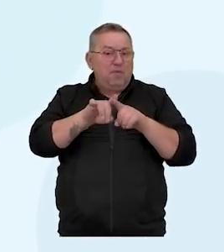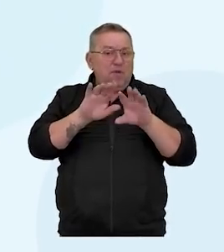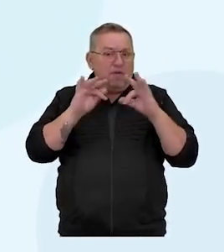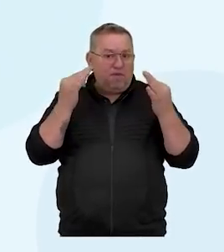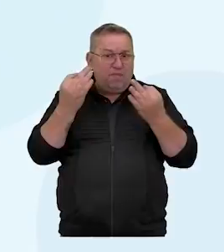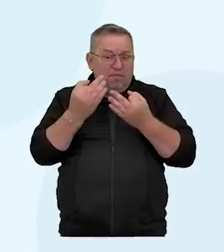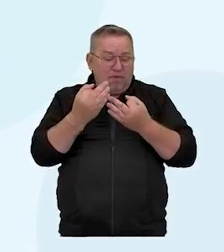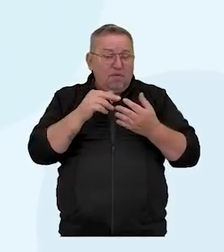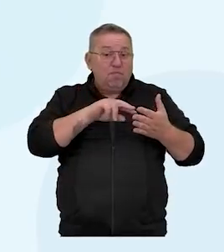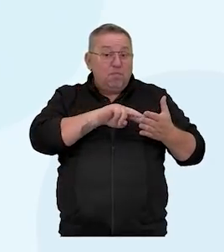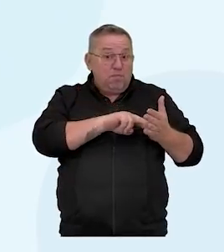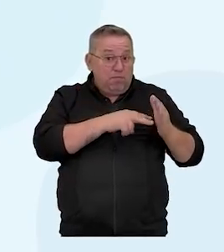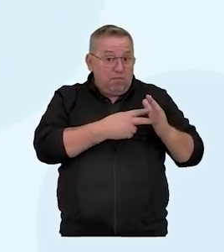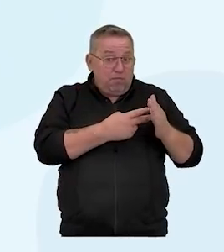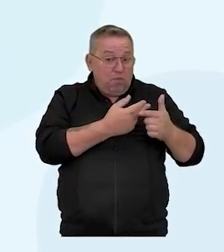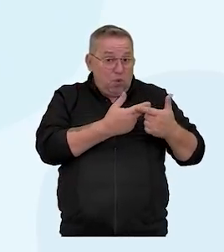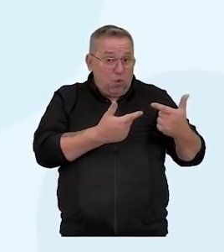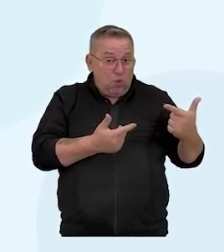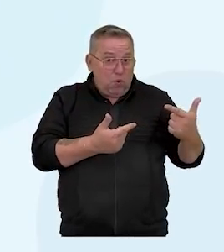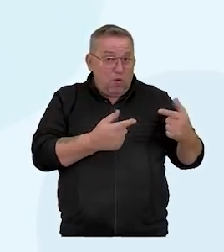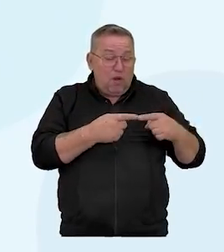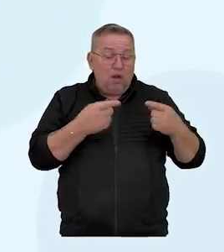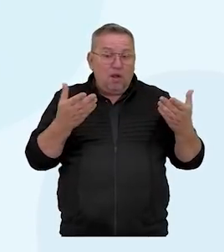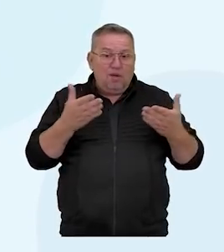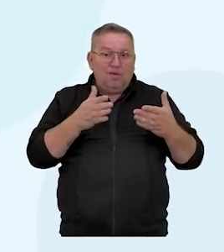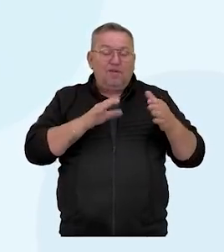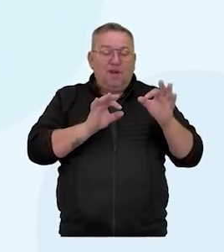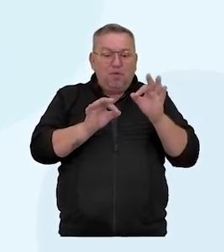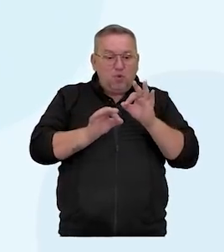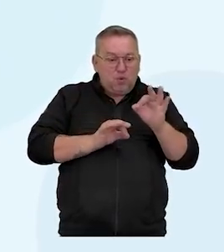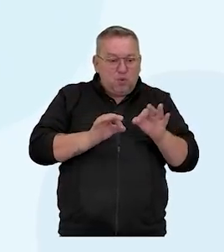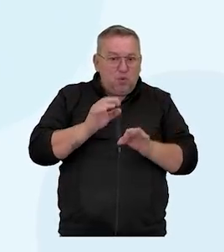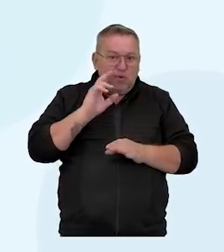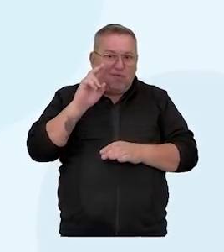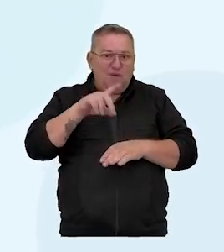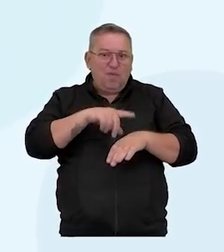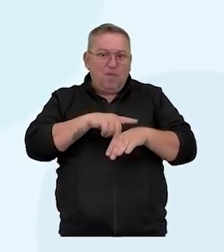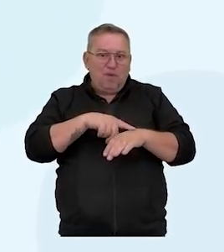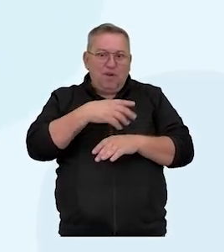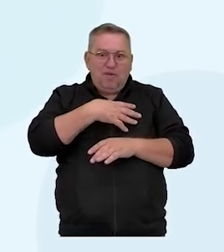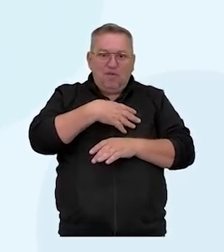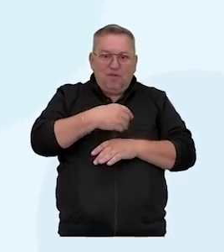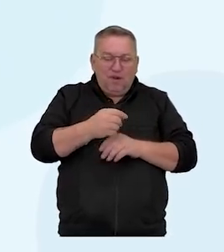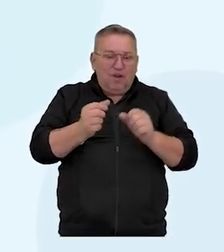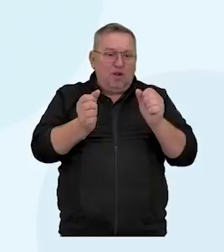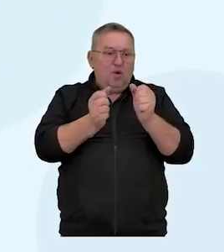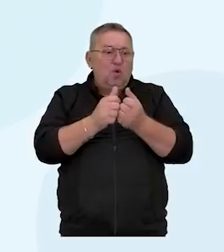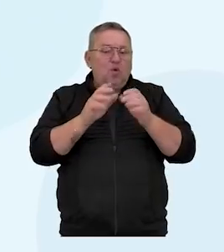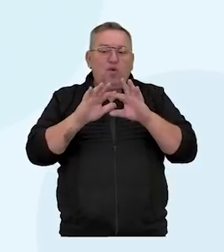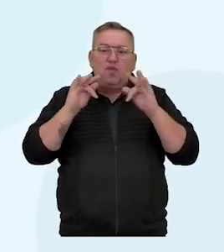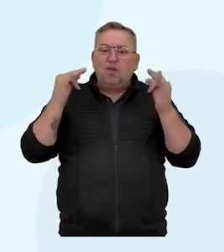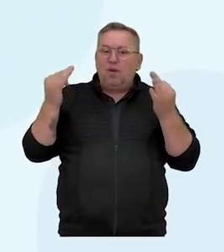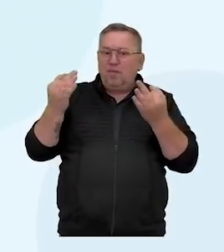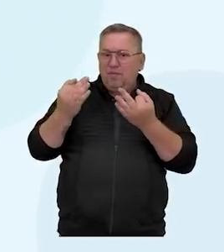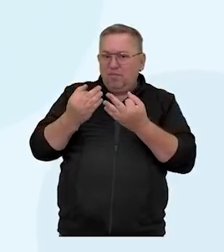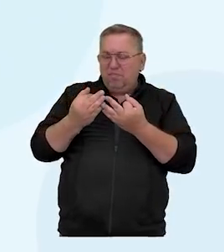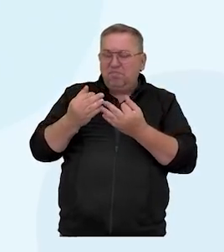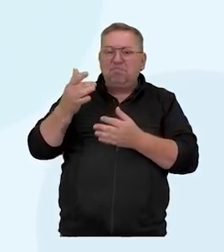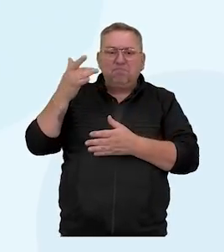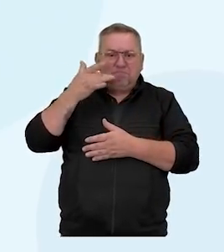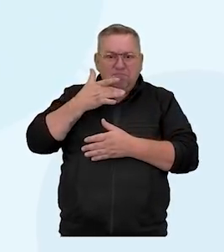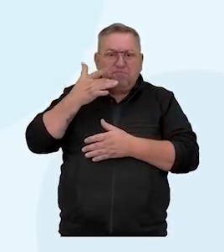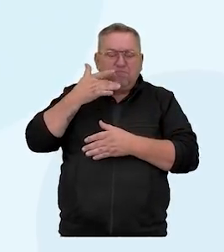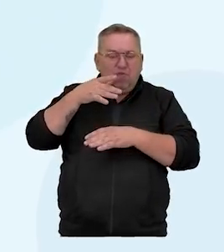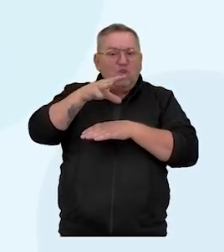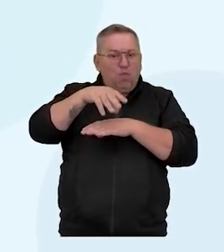tem um sentido, né? De acompanhar o desenvolvimento de seus filhos, de acompanhar momentos prazerosos na família. Agora, quando você compartilha com